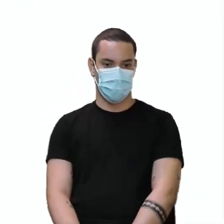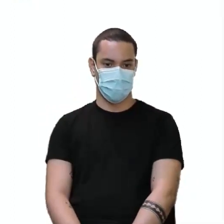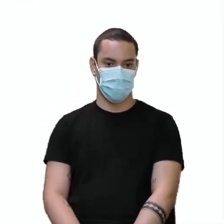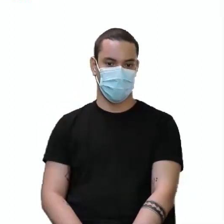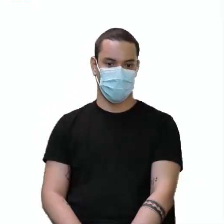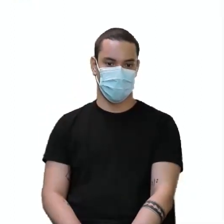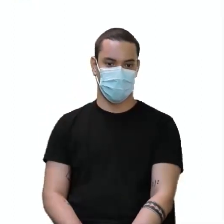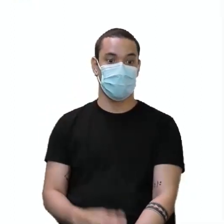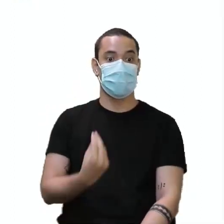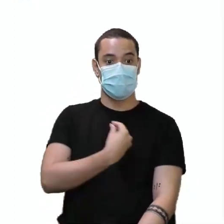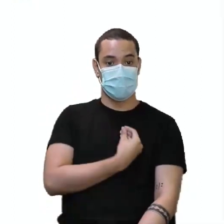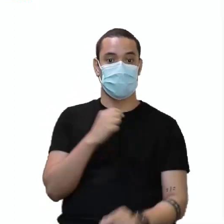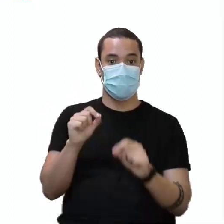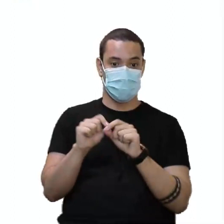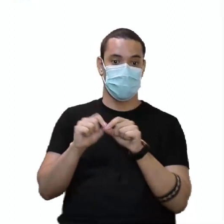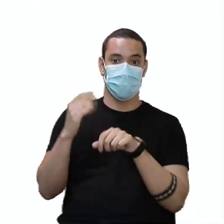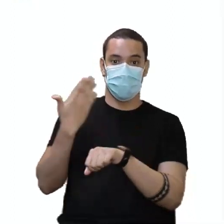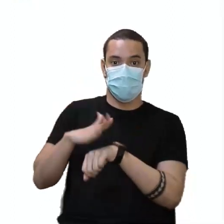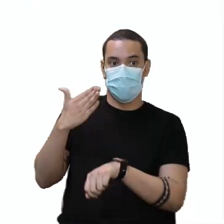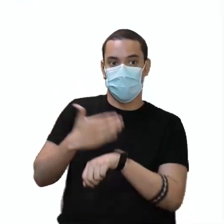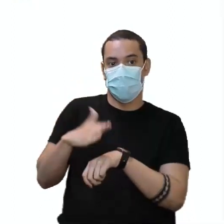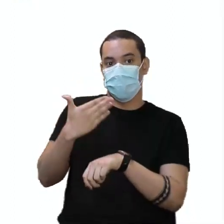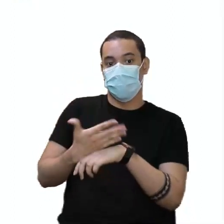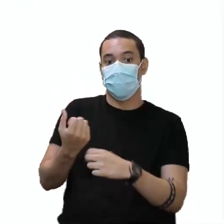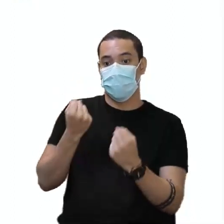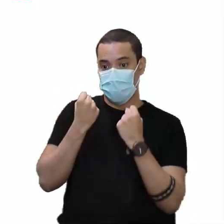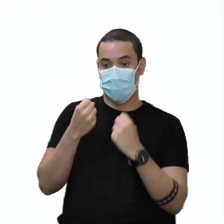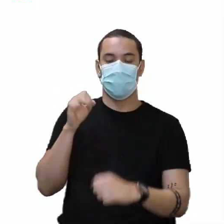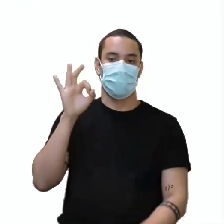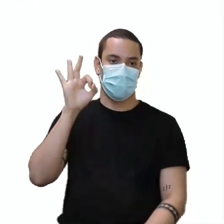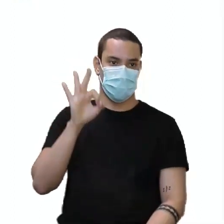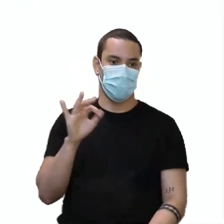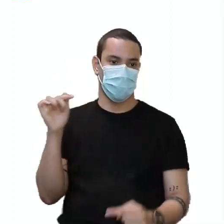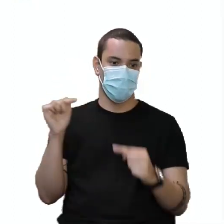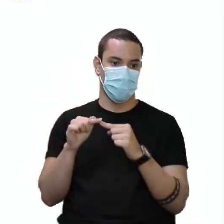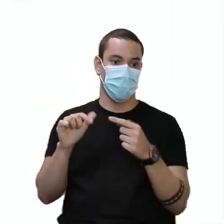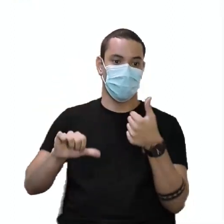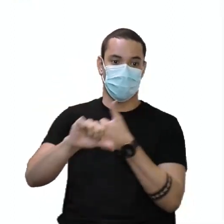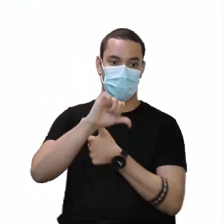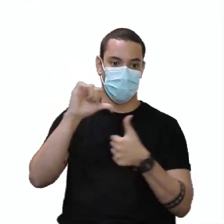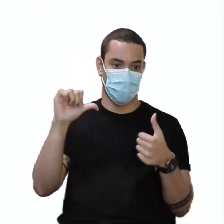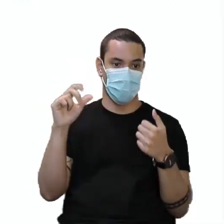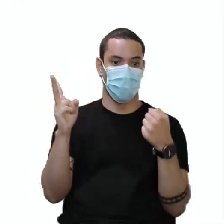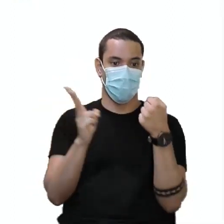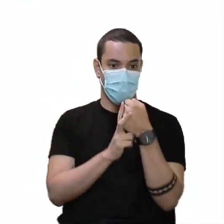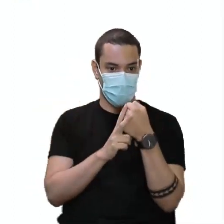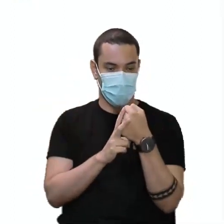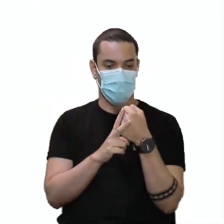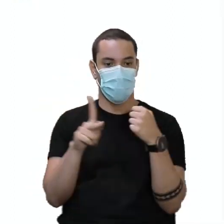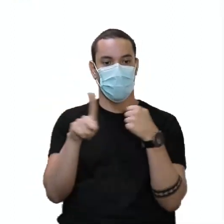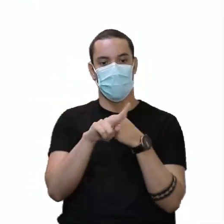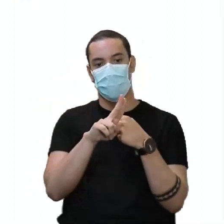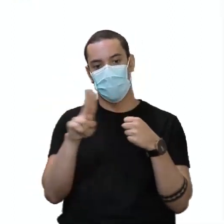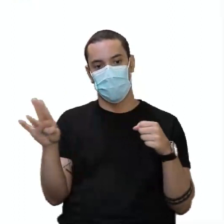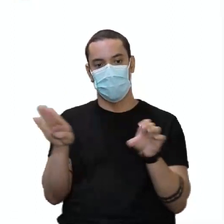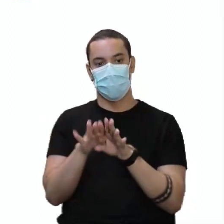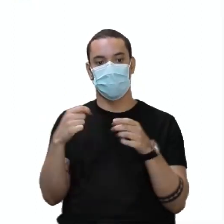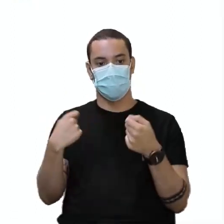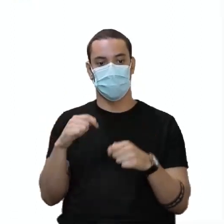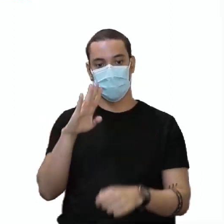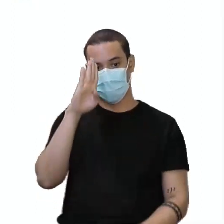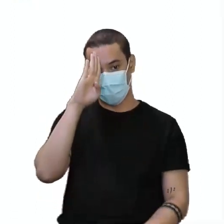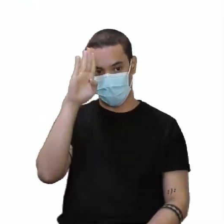Ele estava fazendo alguns exercícios. Aí sim, porque além da troca do verbo to be com o pronome pessoal, eu preciso do meu